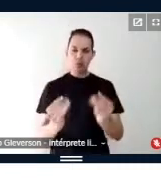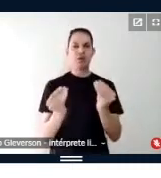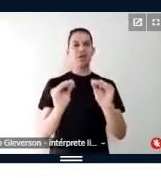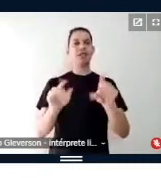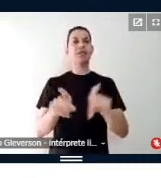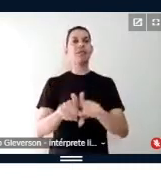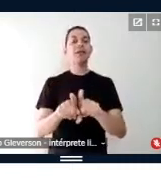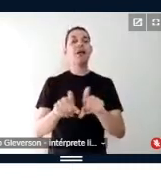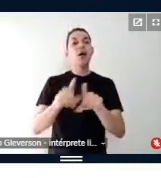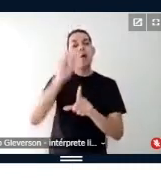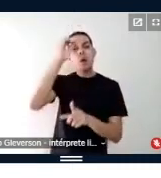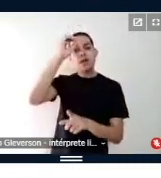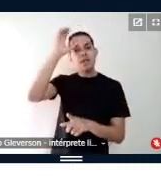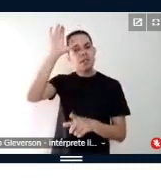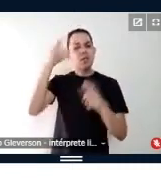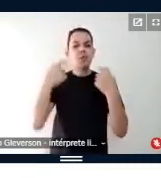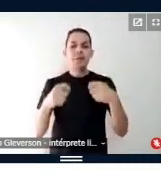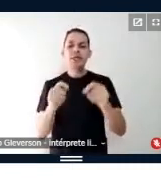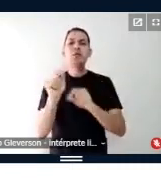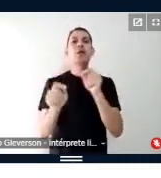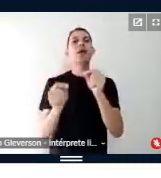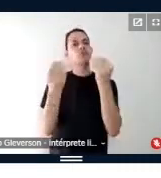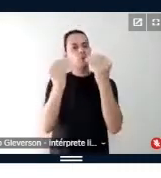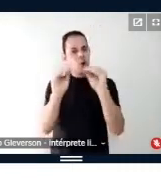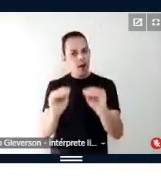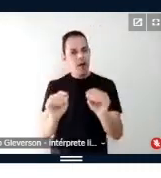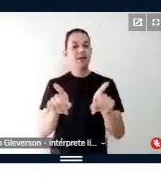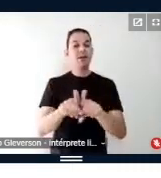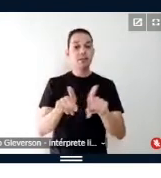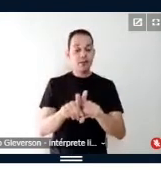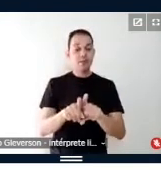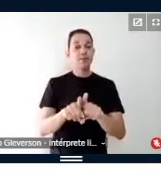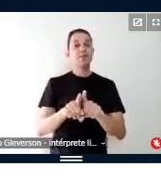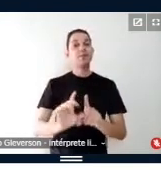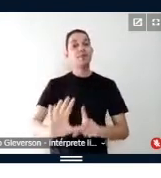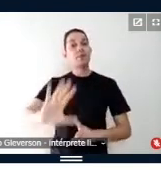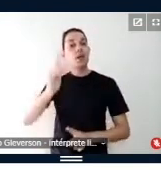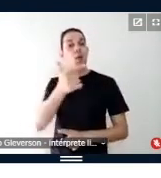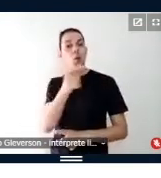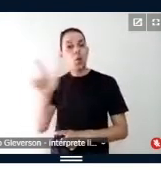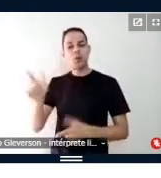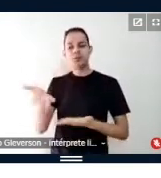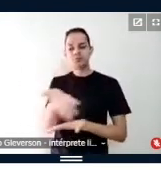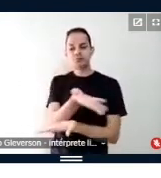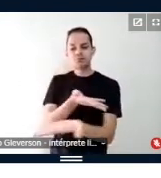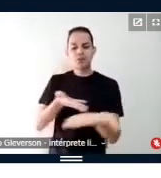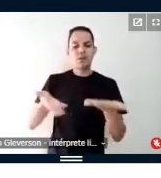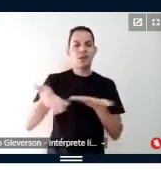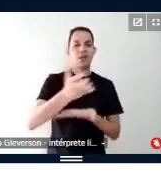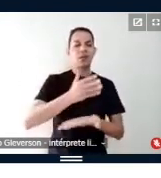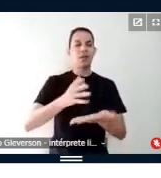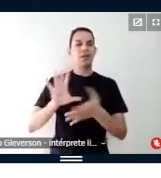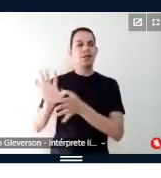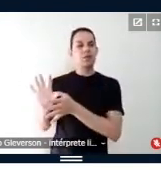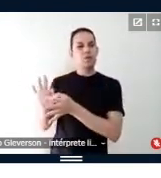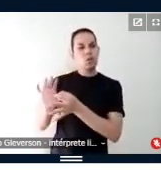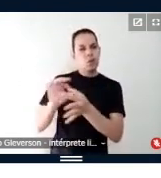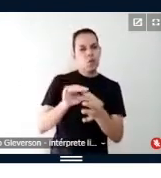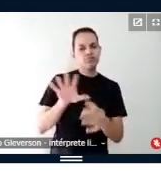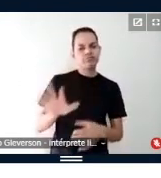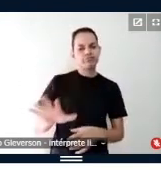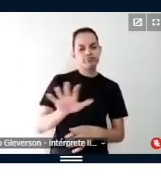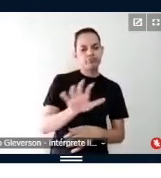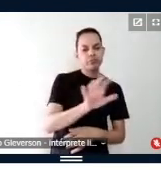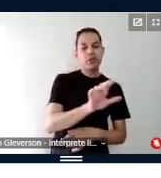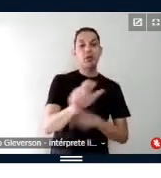conhecimentos e habilidades requeridos. Da mesma forma, outra situação de interação dentro do contexto desses setores seriam as